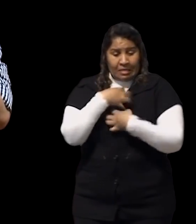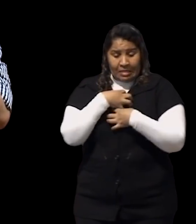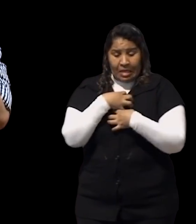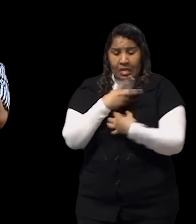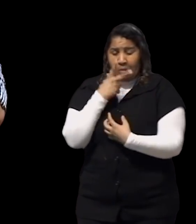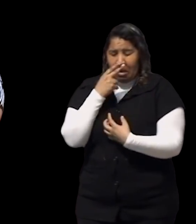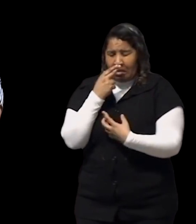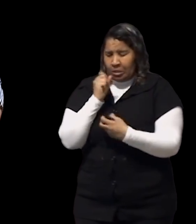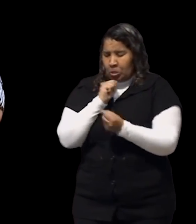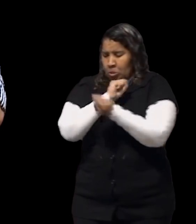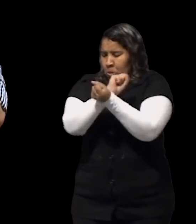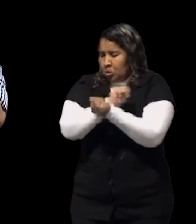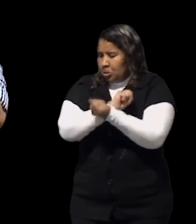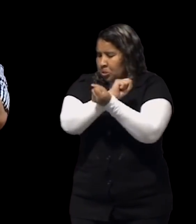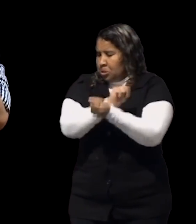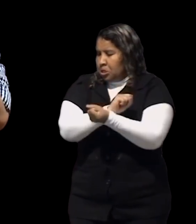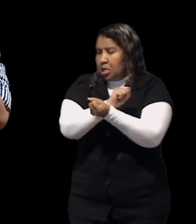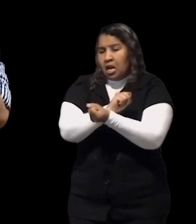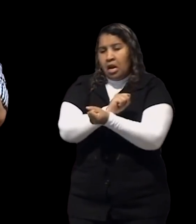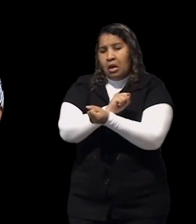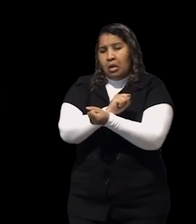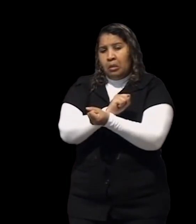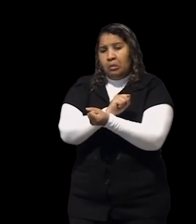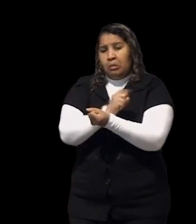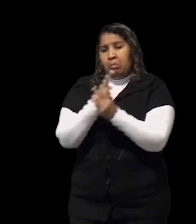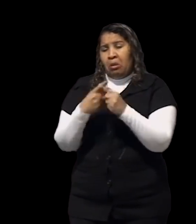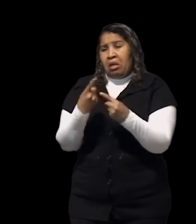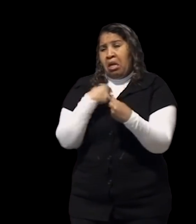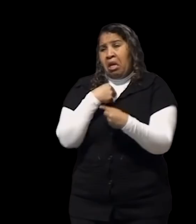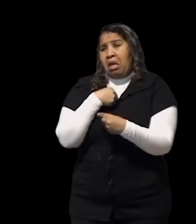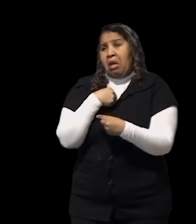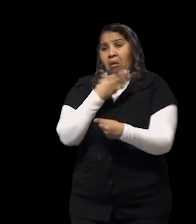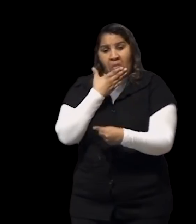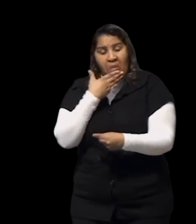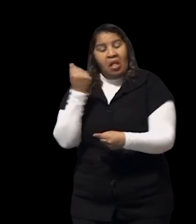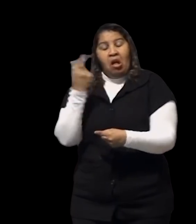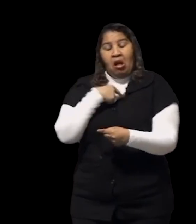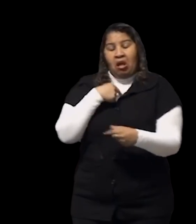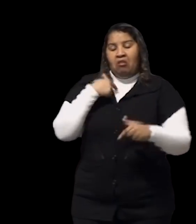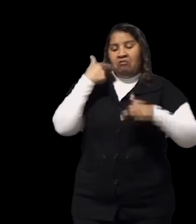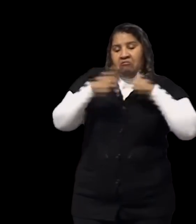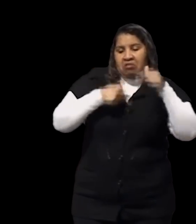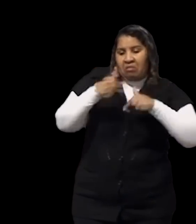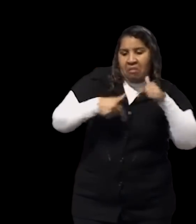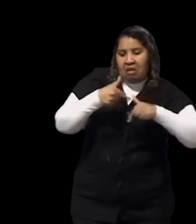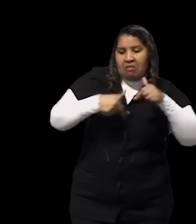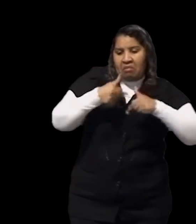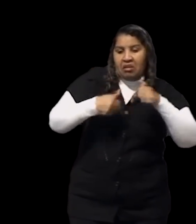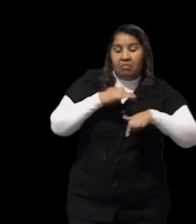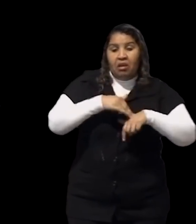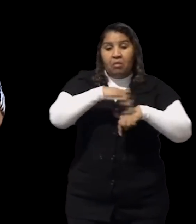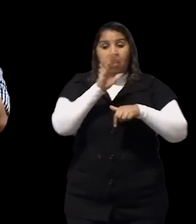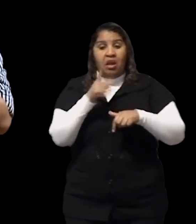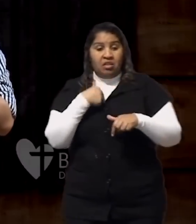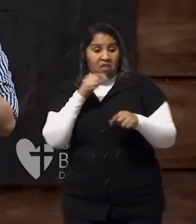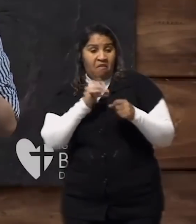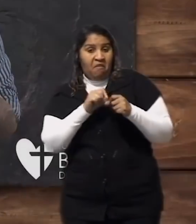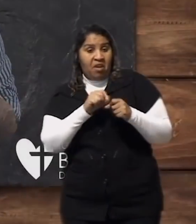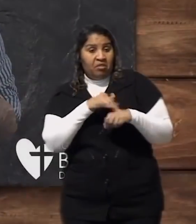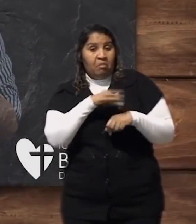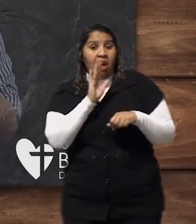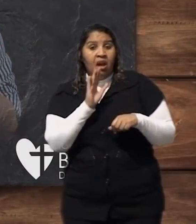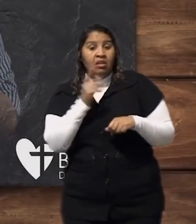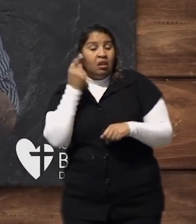suas obras achando que você merece mais porque você é melhor então você começa a se comparar e pensa que a benção do